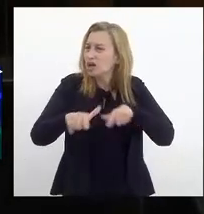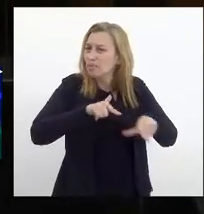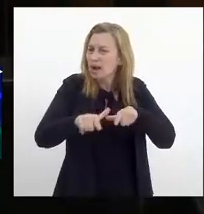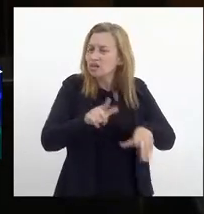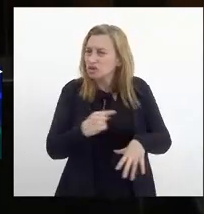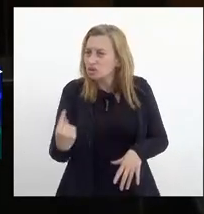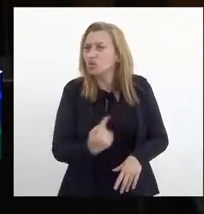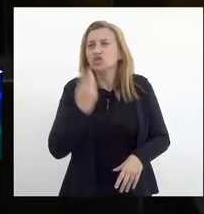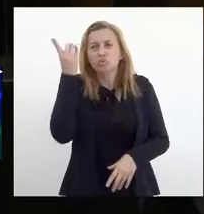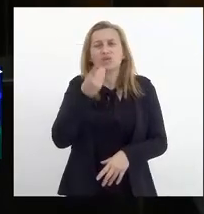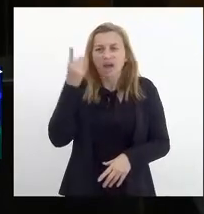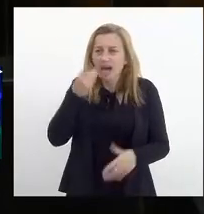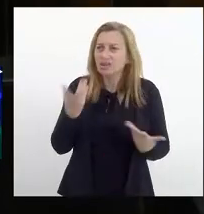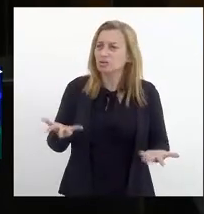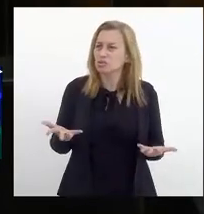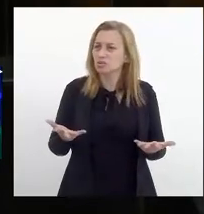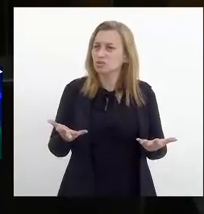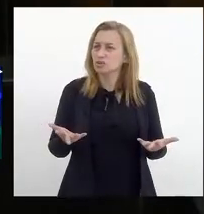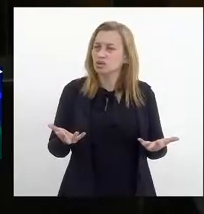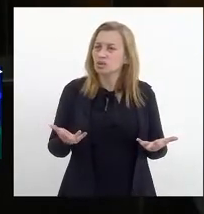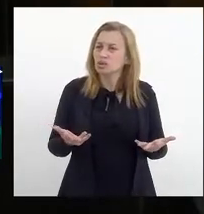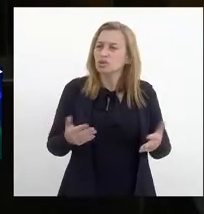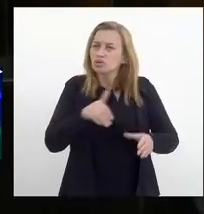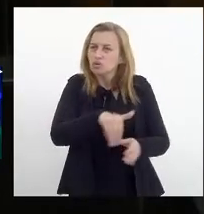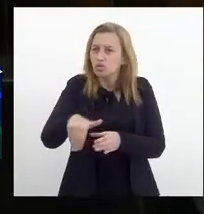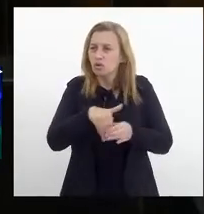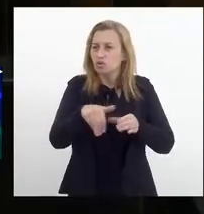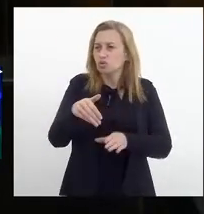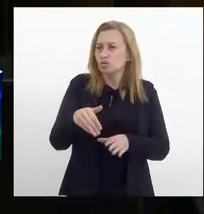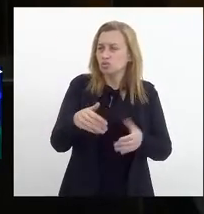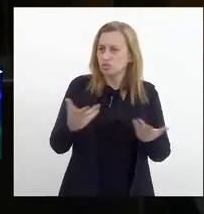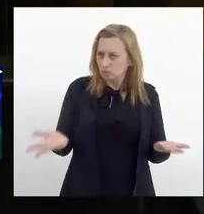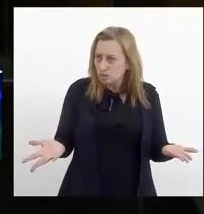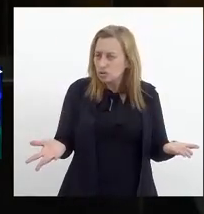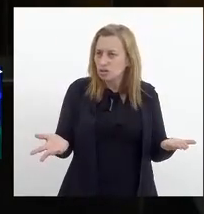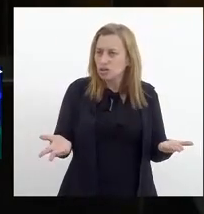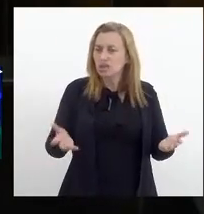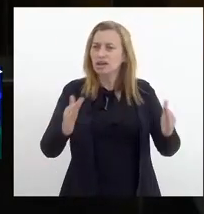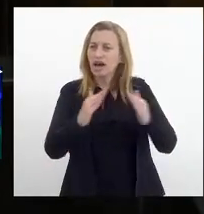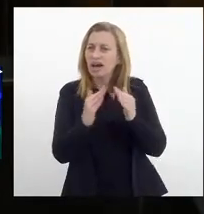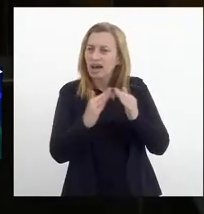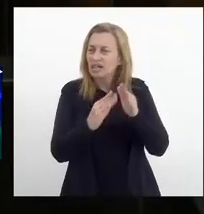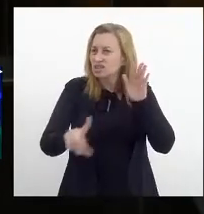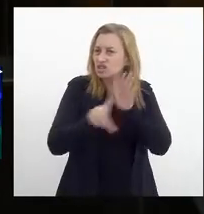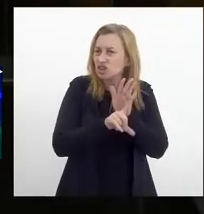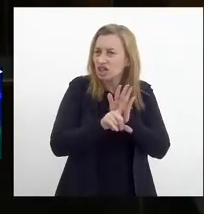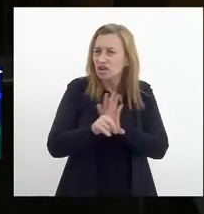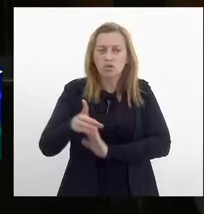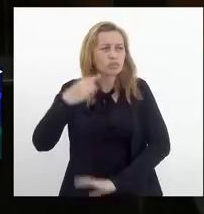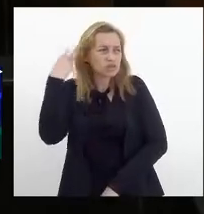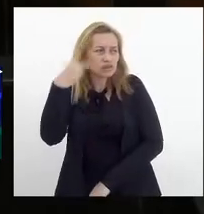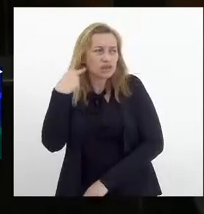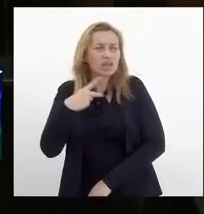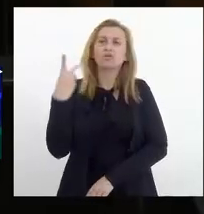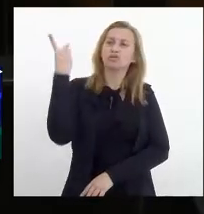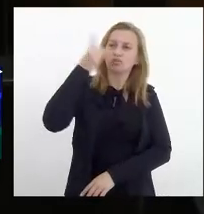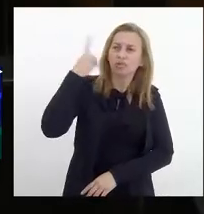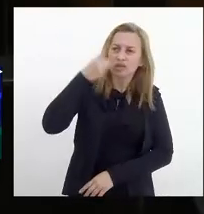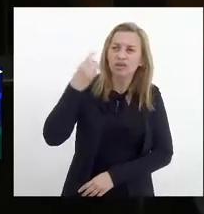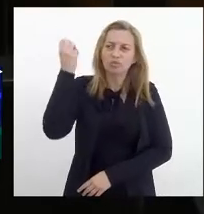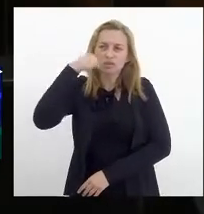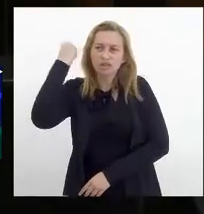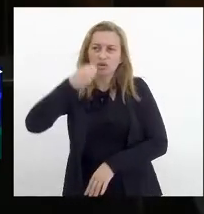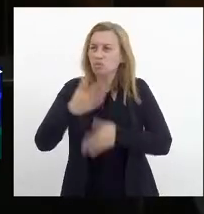fiscalização que nós temos que descer em função do voto popular que nos trouxe as casas parlamentares são completados com vereadores e trigo como